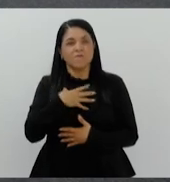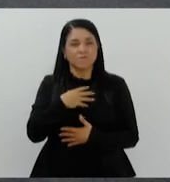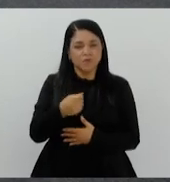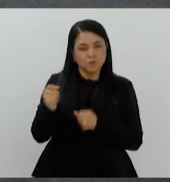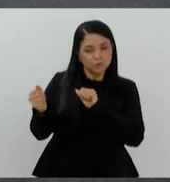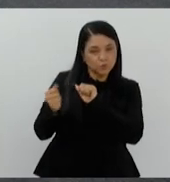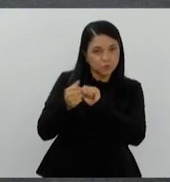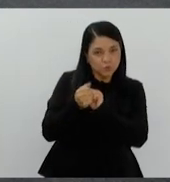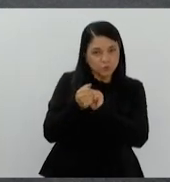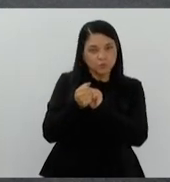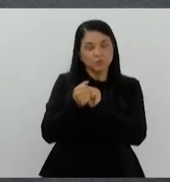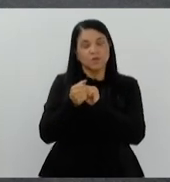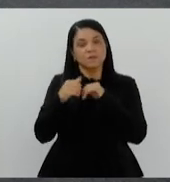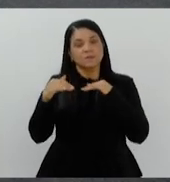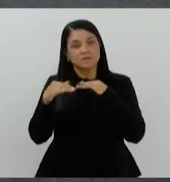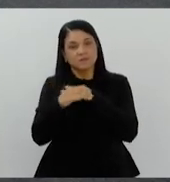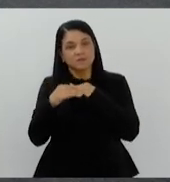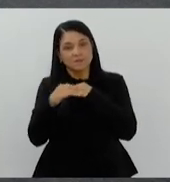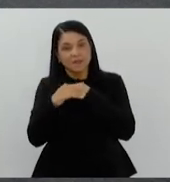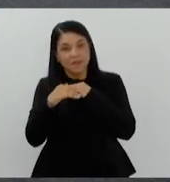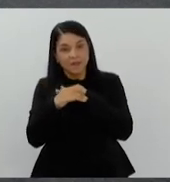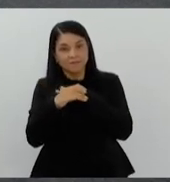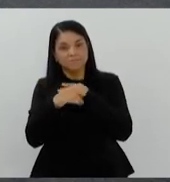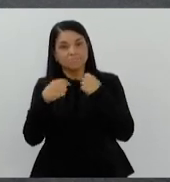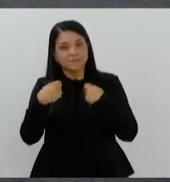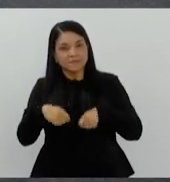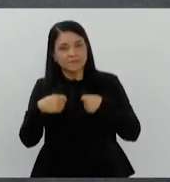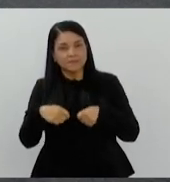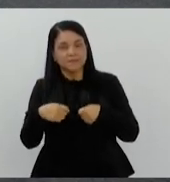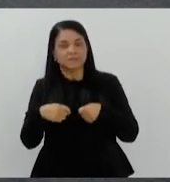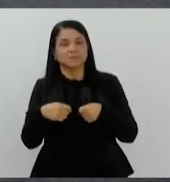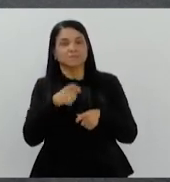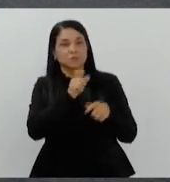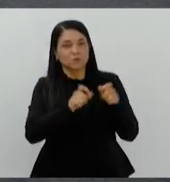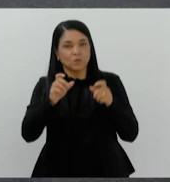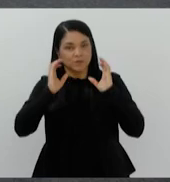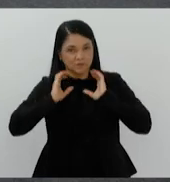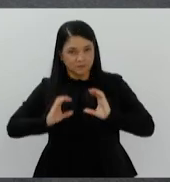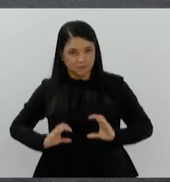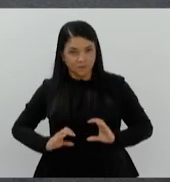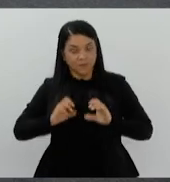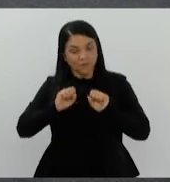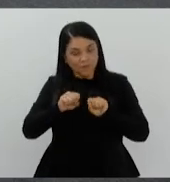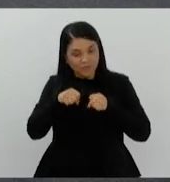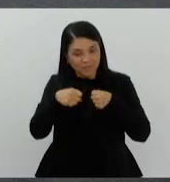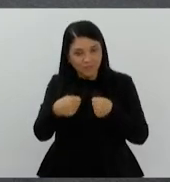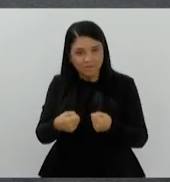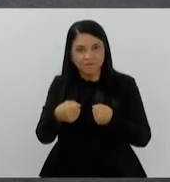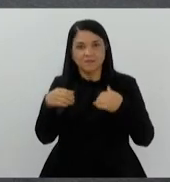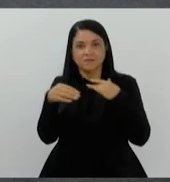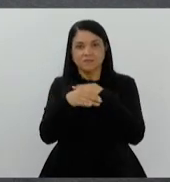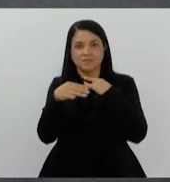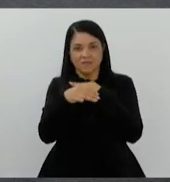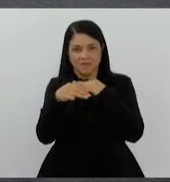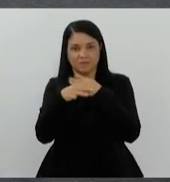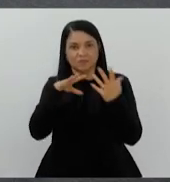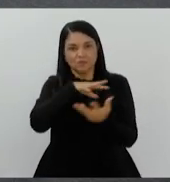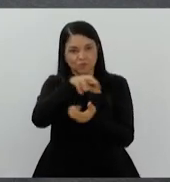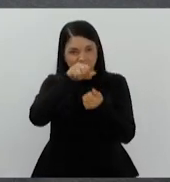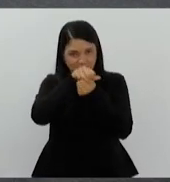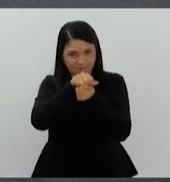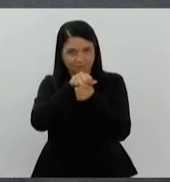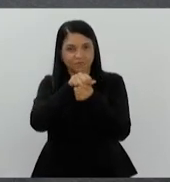Isso é uma cidade, a cidade do cidadão. Vossa Excelência sabe que eu defendo a cidade sustentável do cidadão.